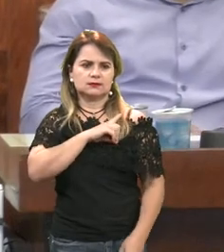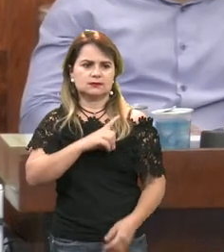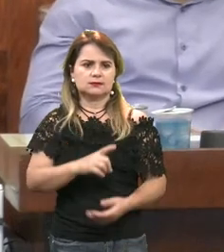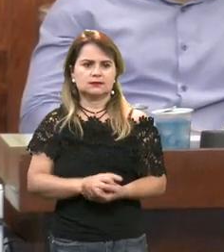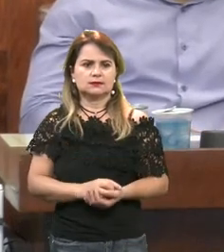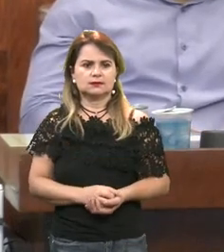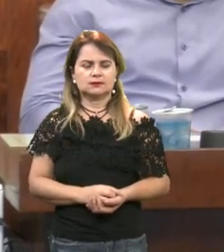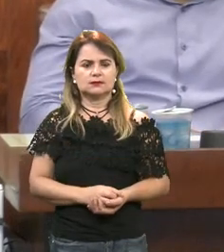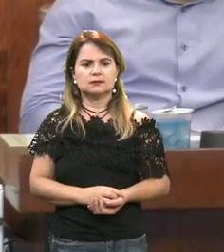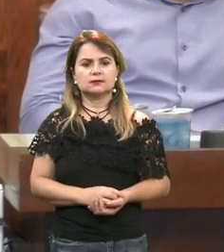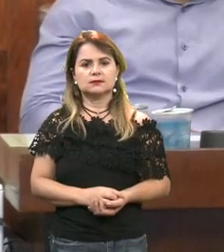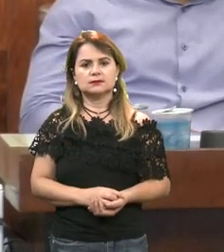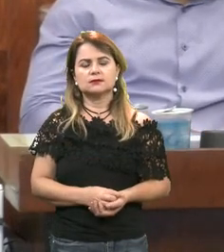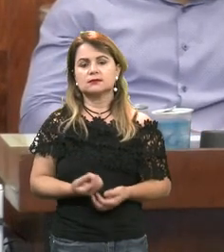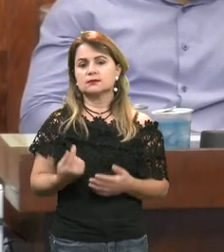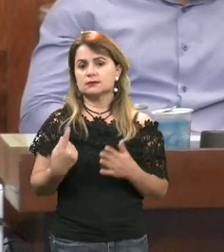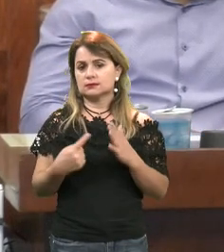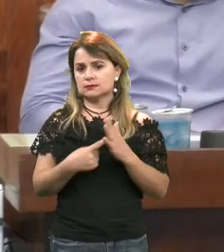Presidente